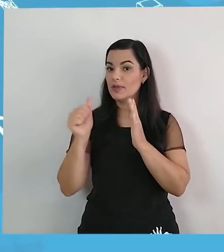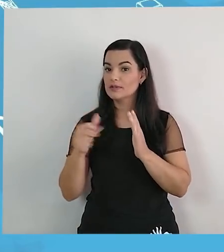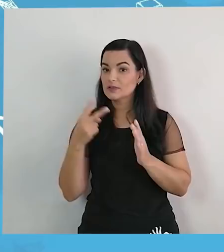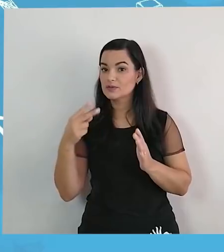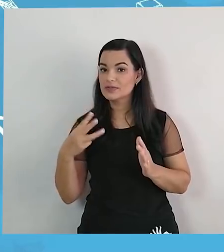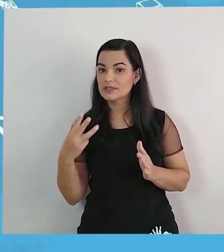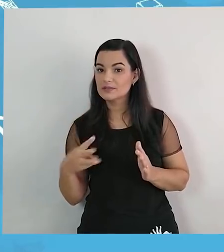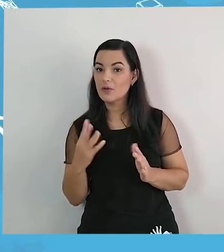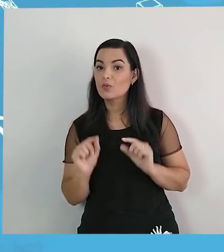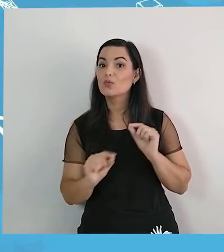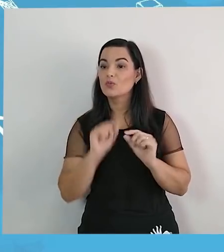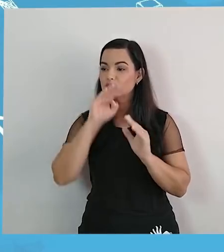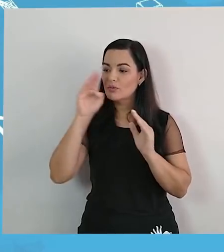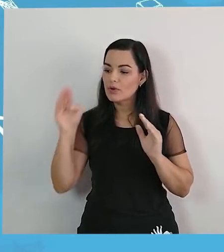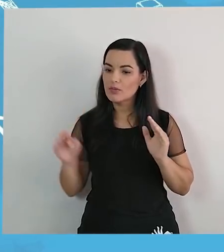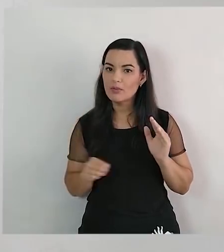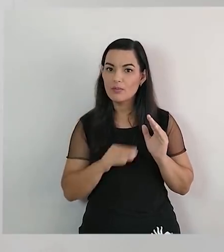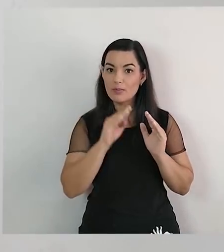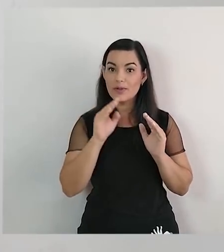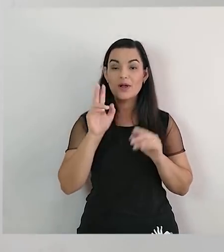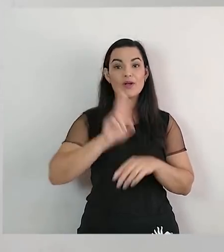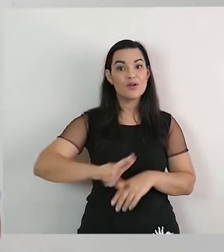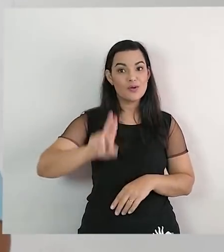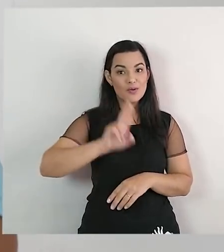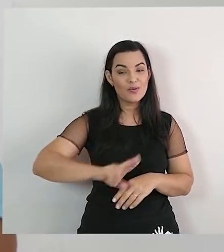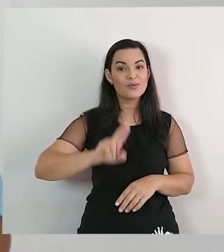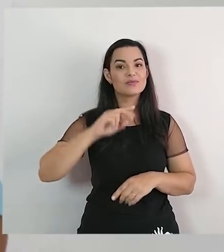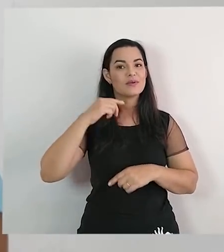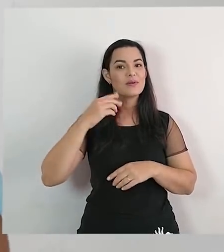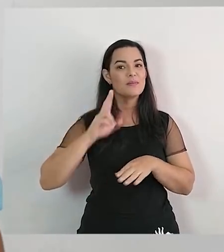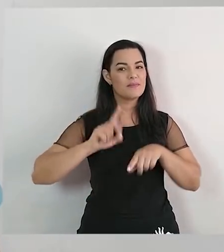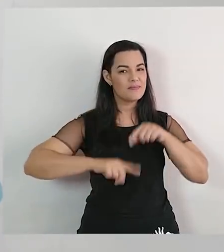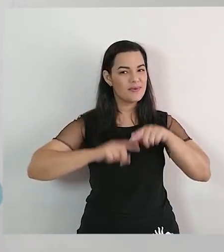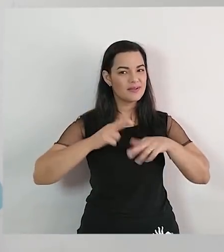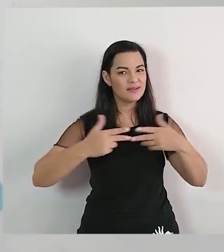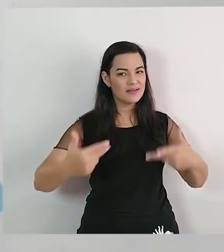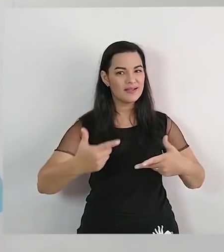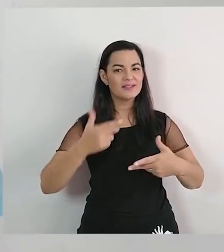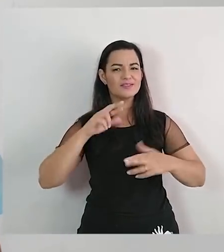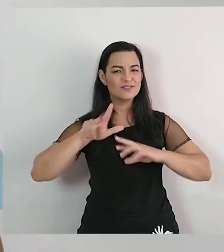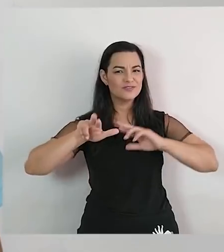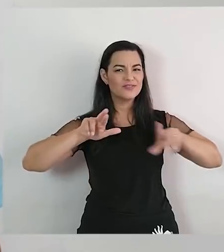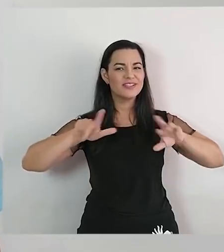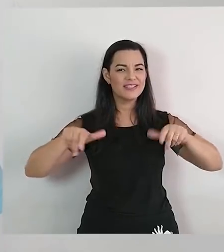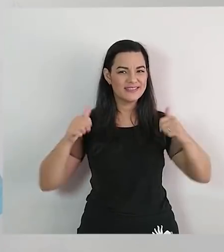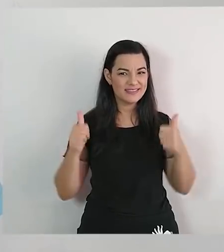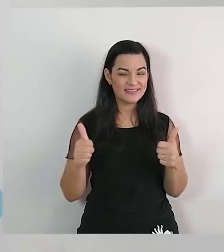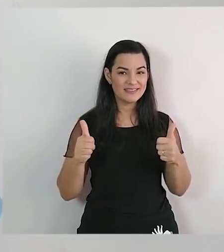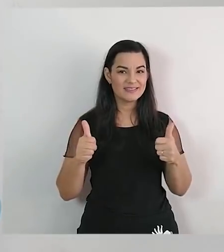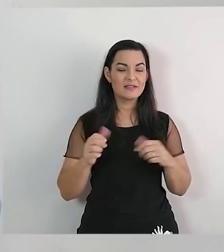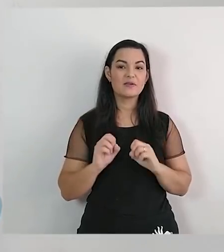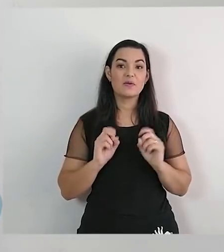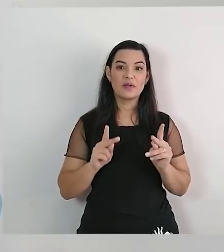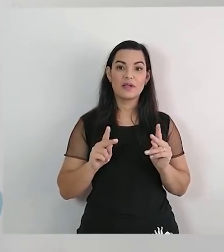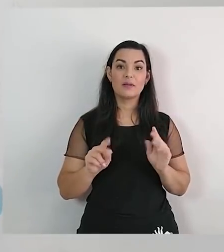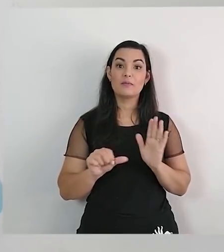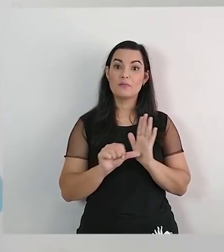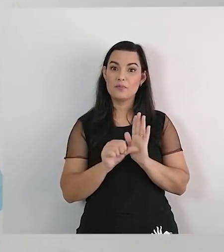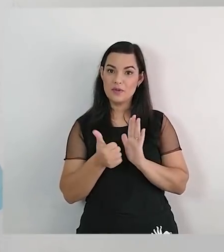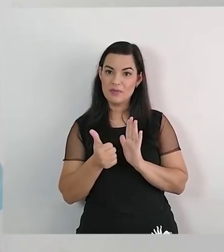isso materiais alternativos. Então, essa é a primeira parte do seu